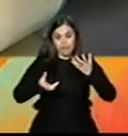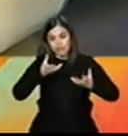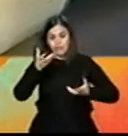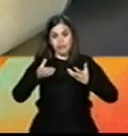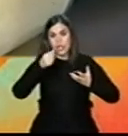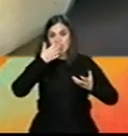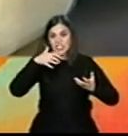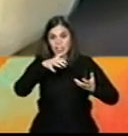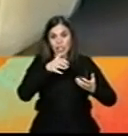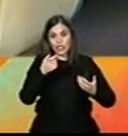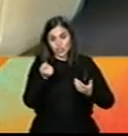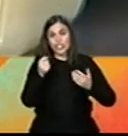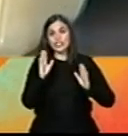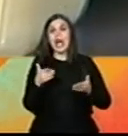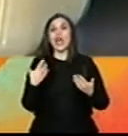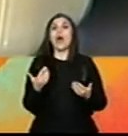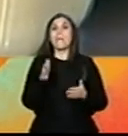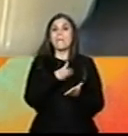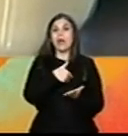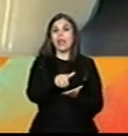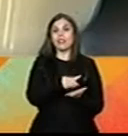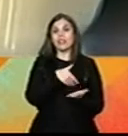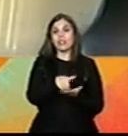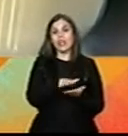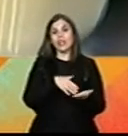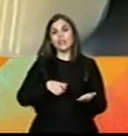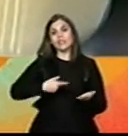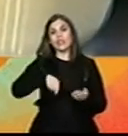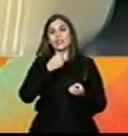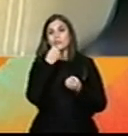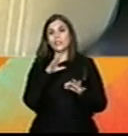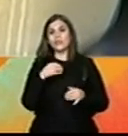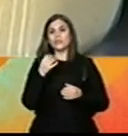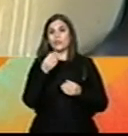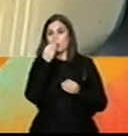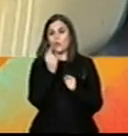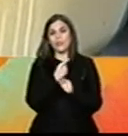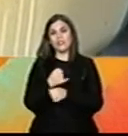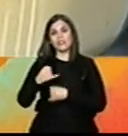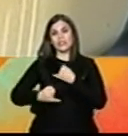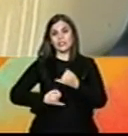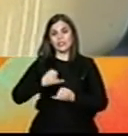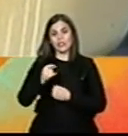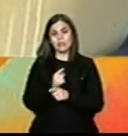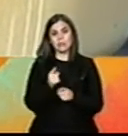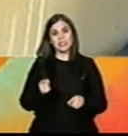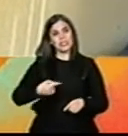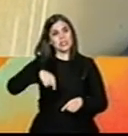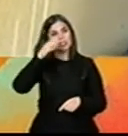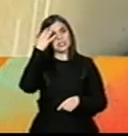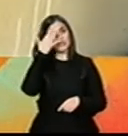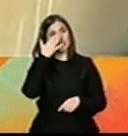vamos juntar um bocadinho de manteiga. Se quisermos... Nós estamos perdendo estes pratos tradicionais também, passamos a desconsiderar, não é?